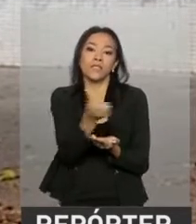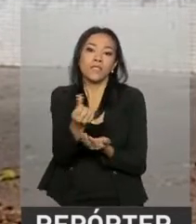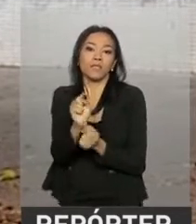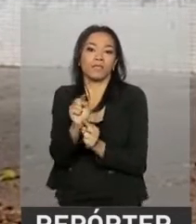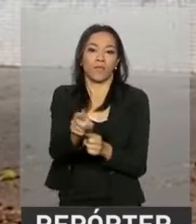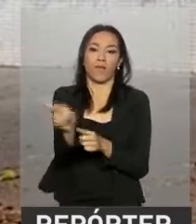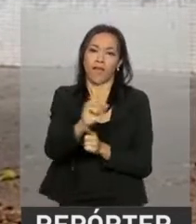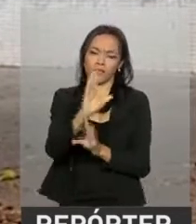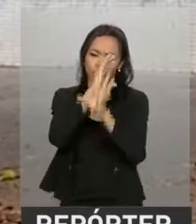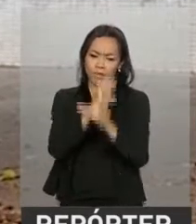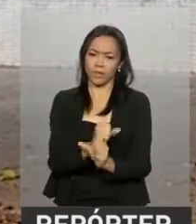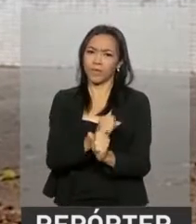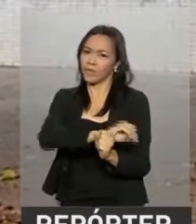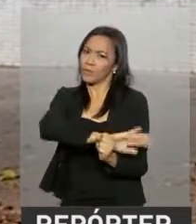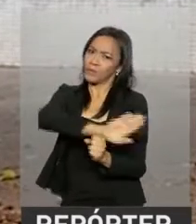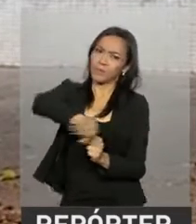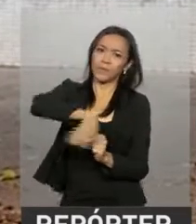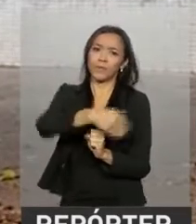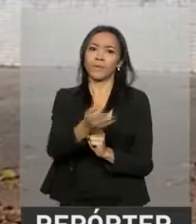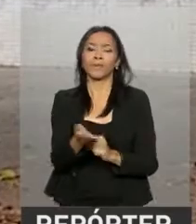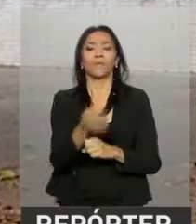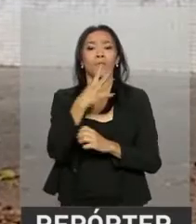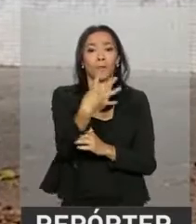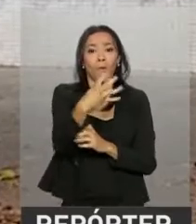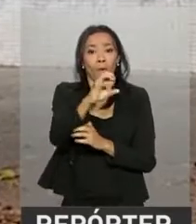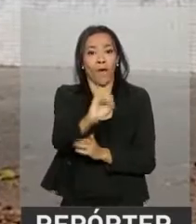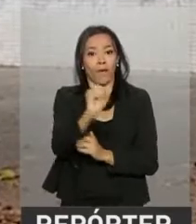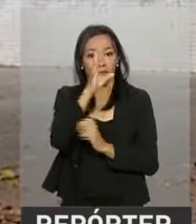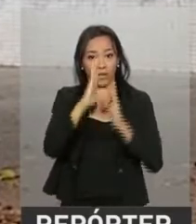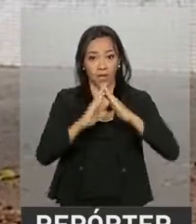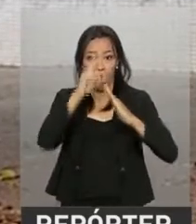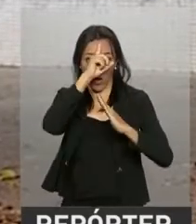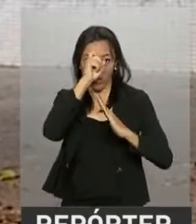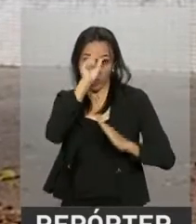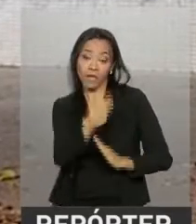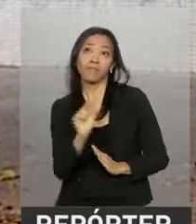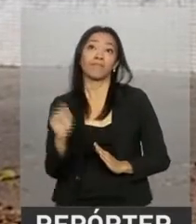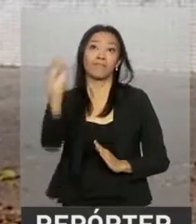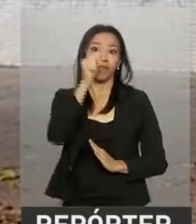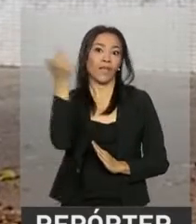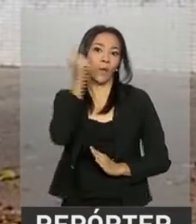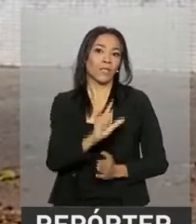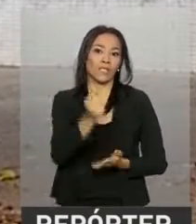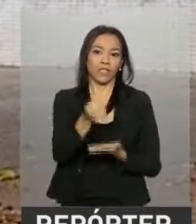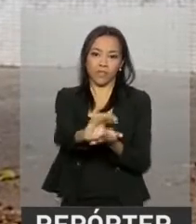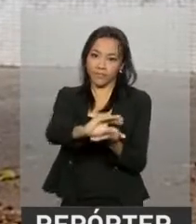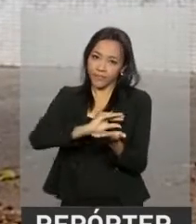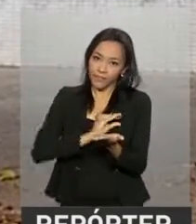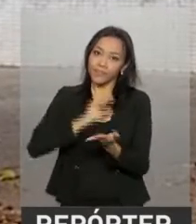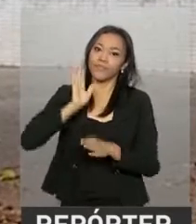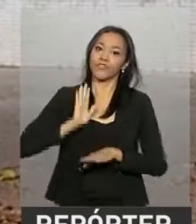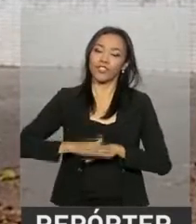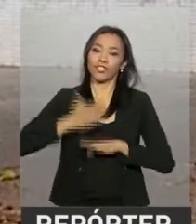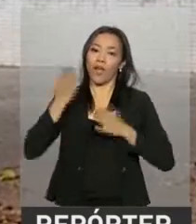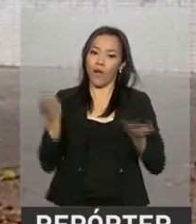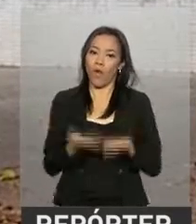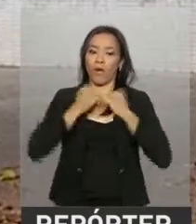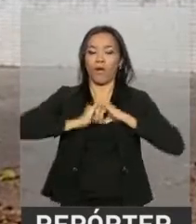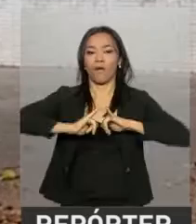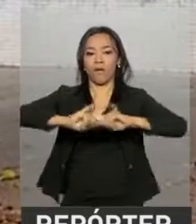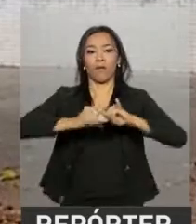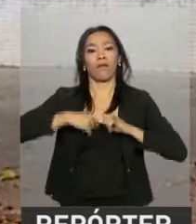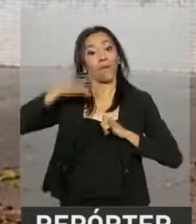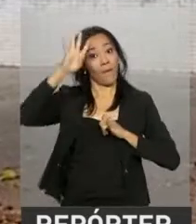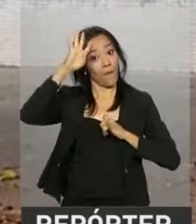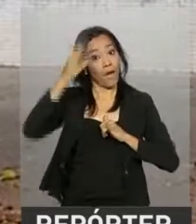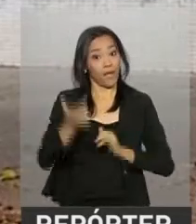Ao todo, serão 40 hospitais que serão beneficiados com os recursos conforme portaria divulgada hoje, quarta-feira,